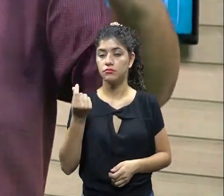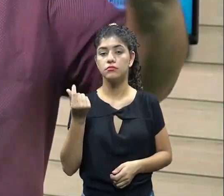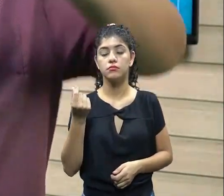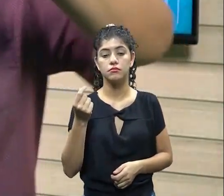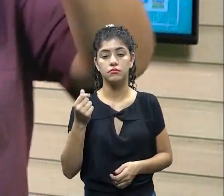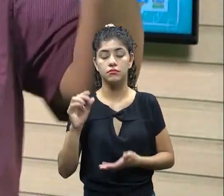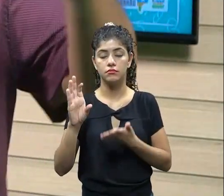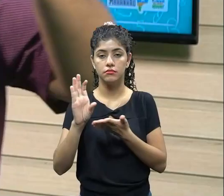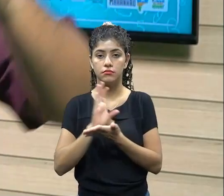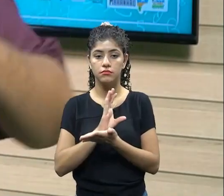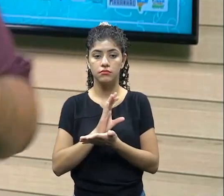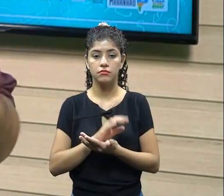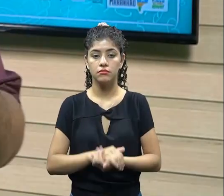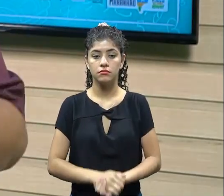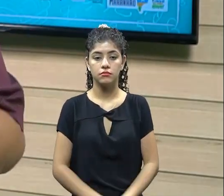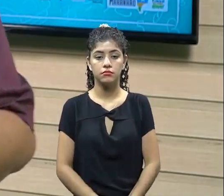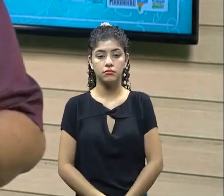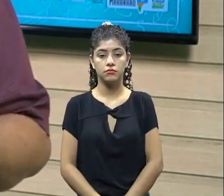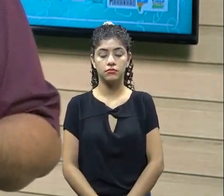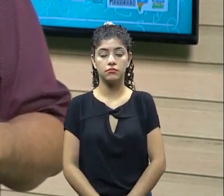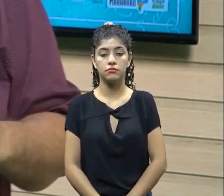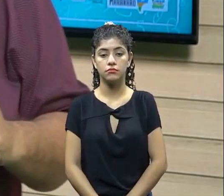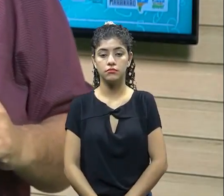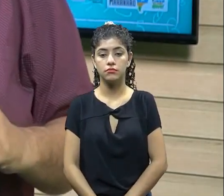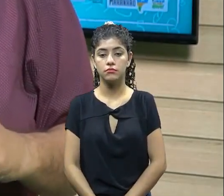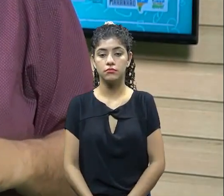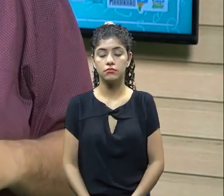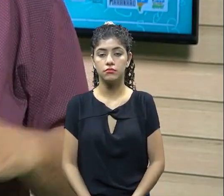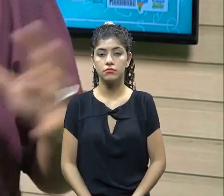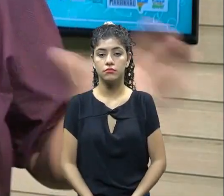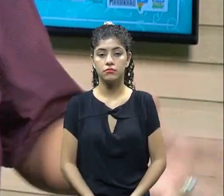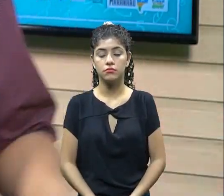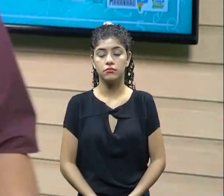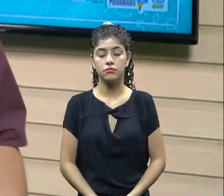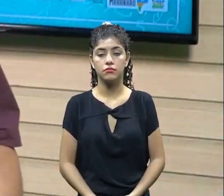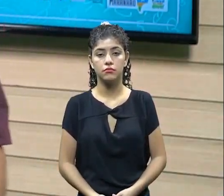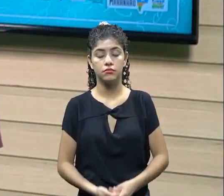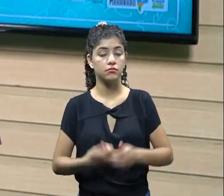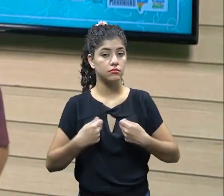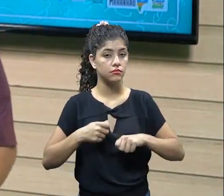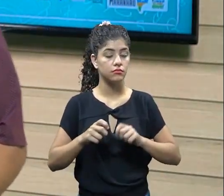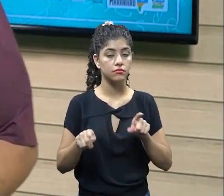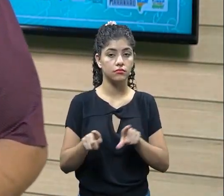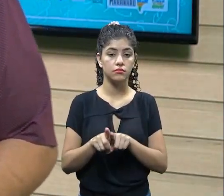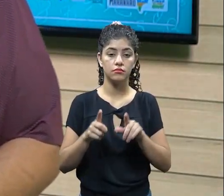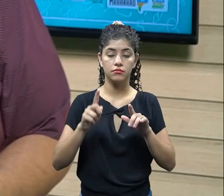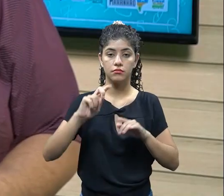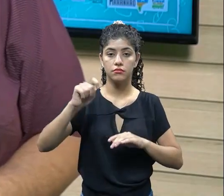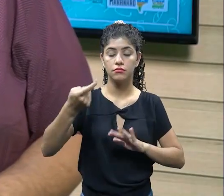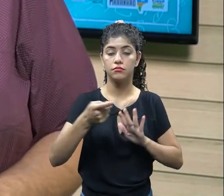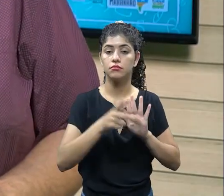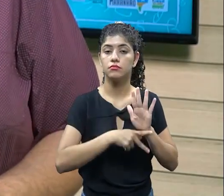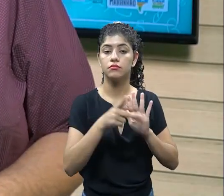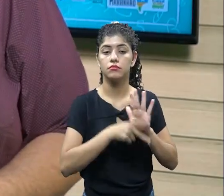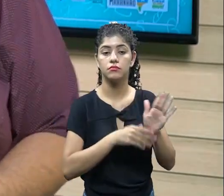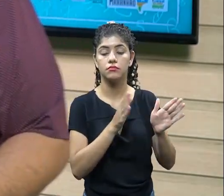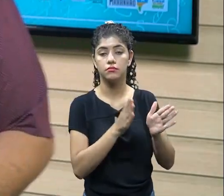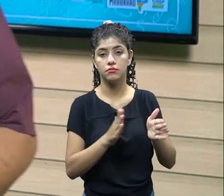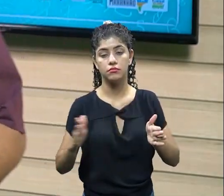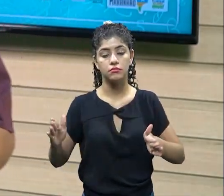né? De forma muito mais ampla, né? A gente tem que fazer o demonstrativo depois disso, para não